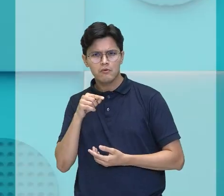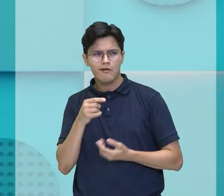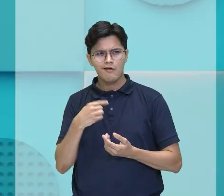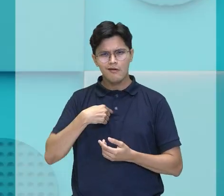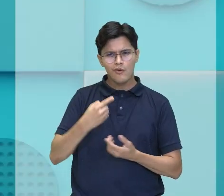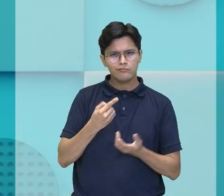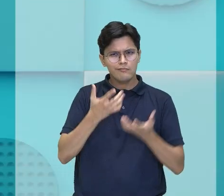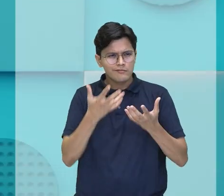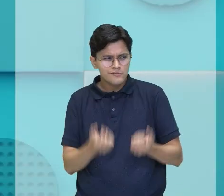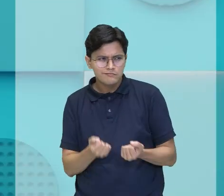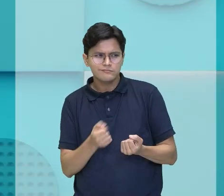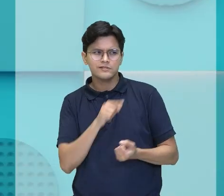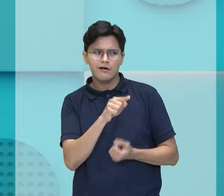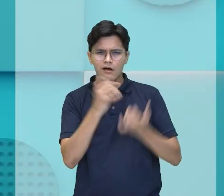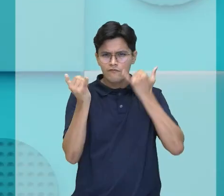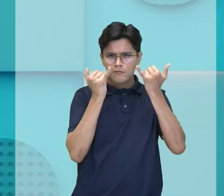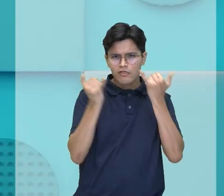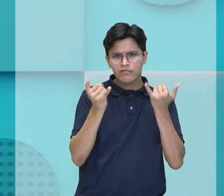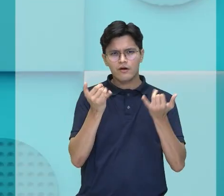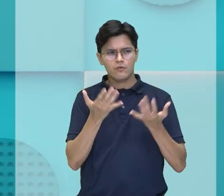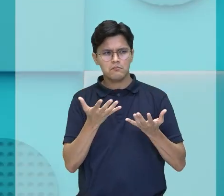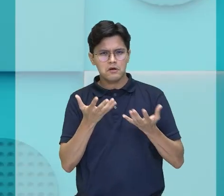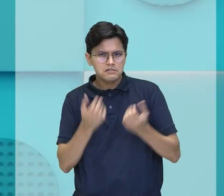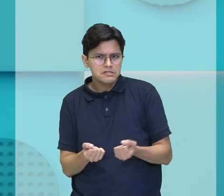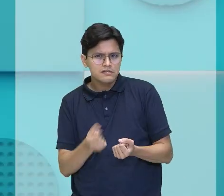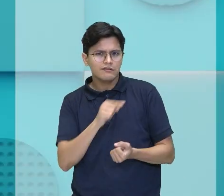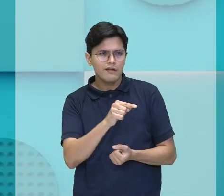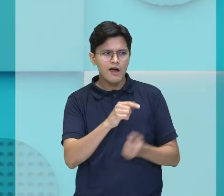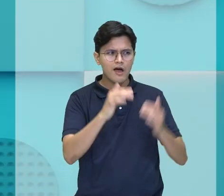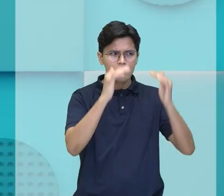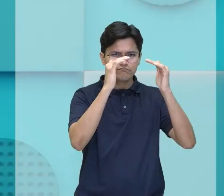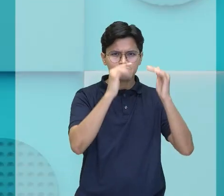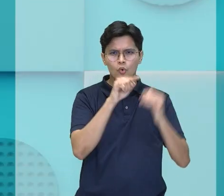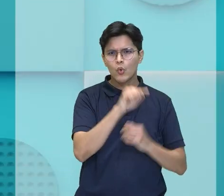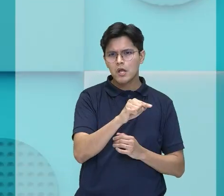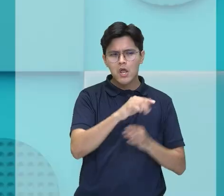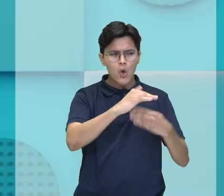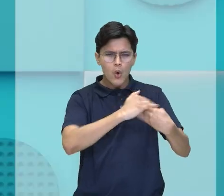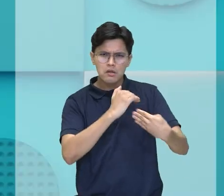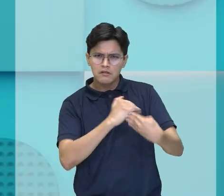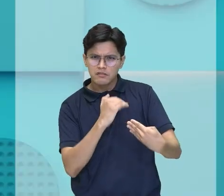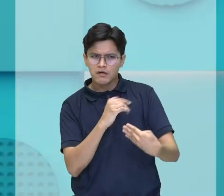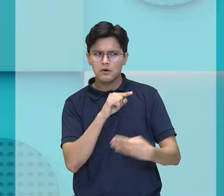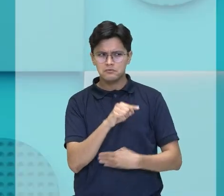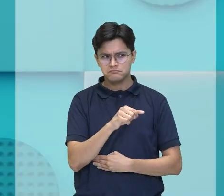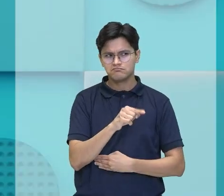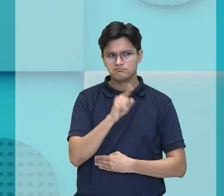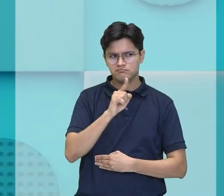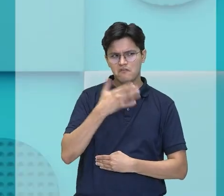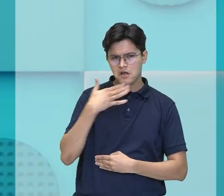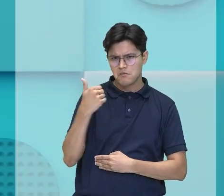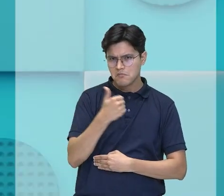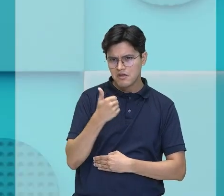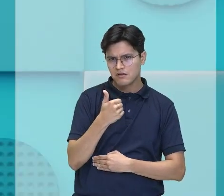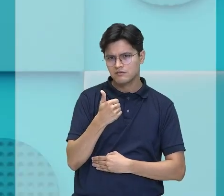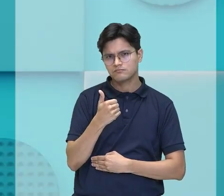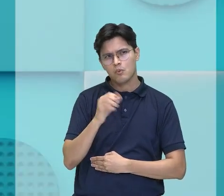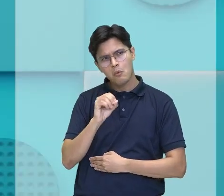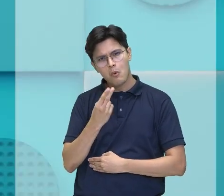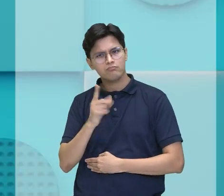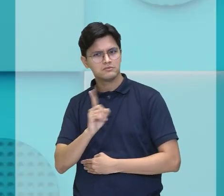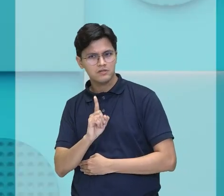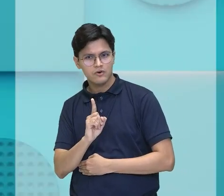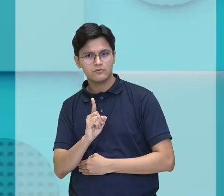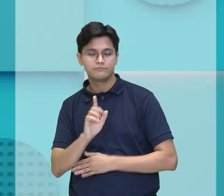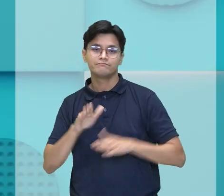de repente, só receber essa informação? Posicionar-se criticamente você precisa, tá? Ter aí, então, esse apanhado